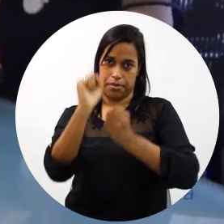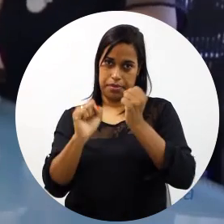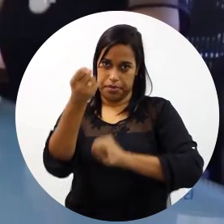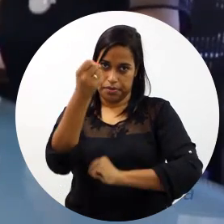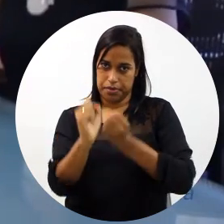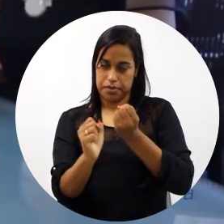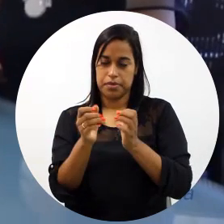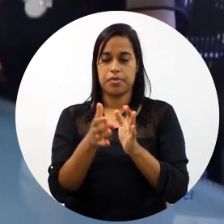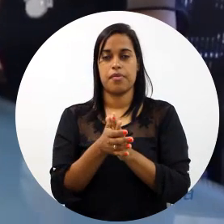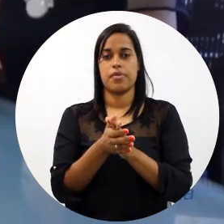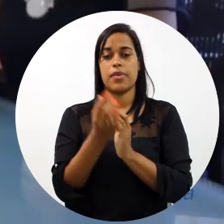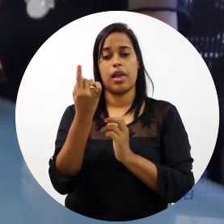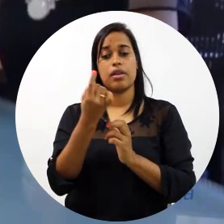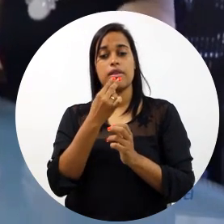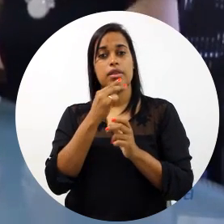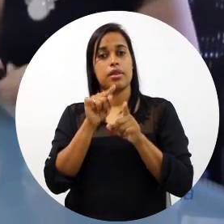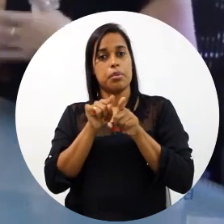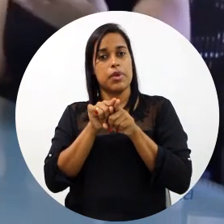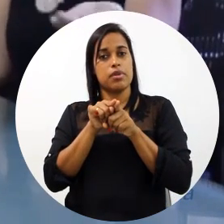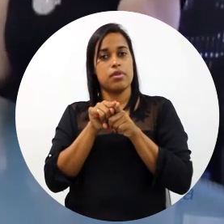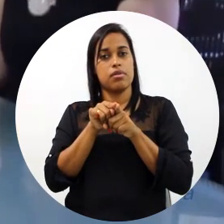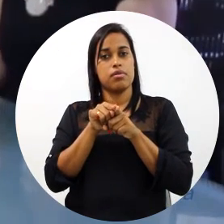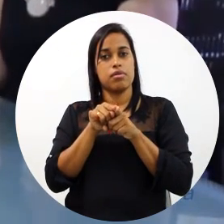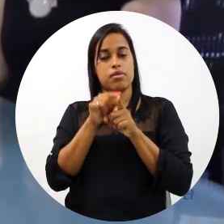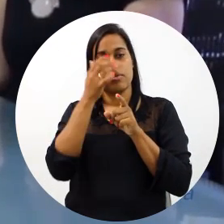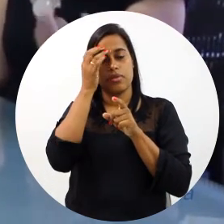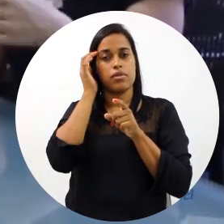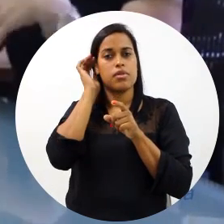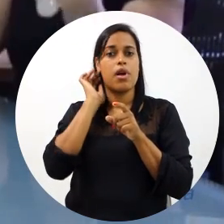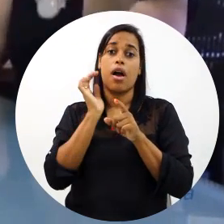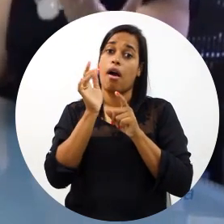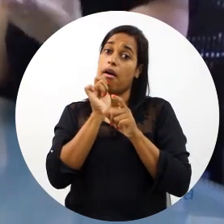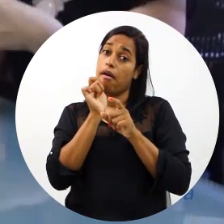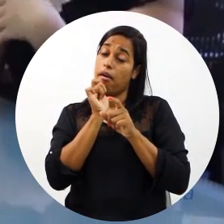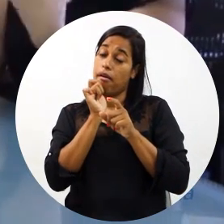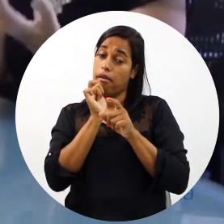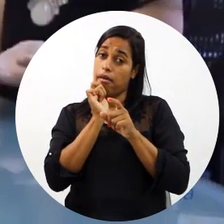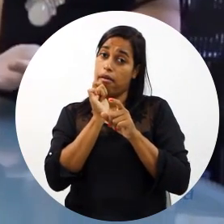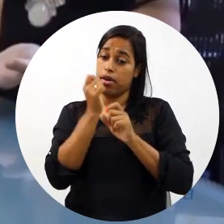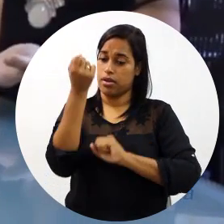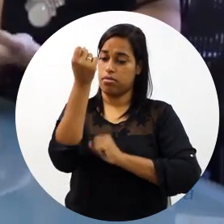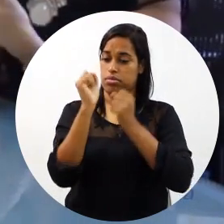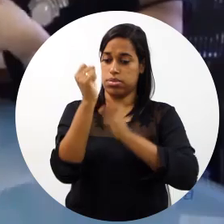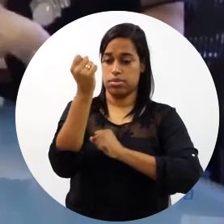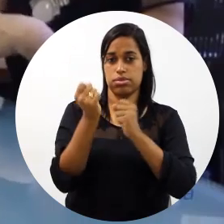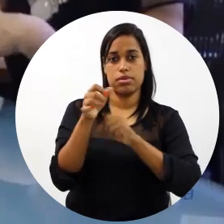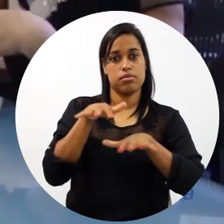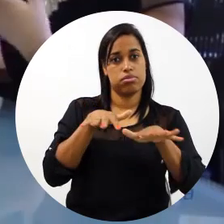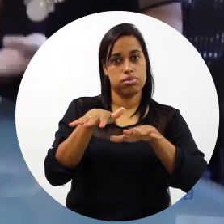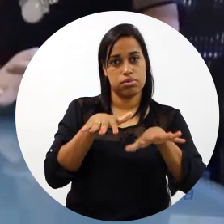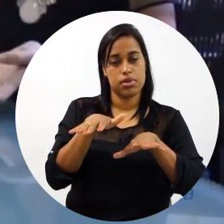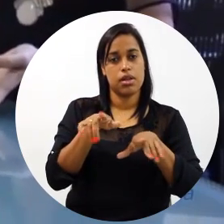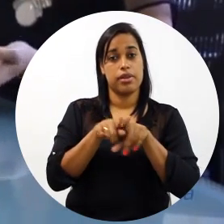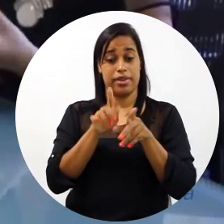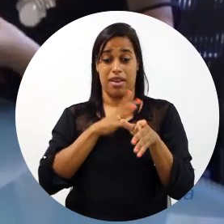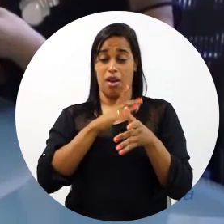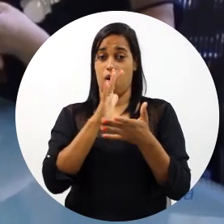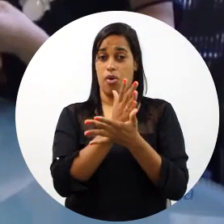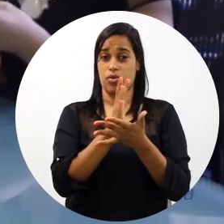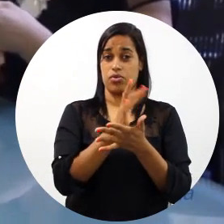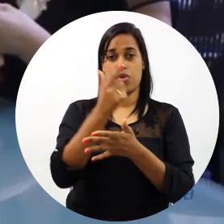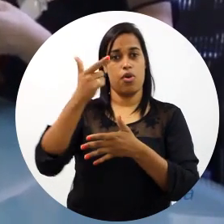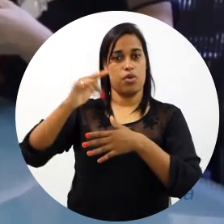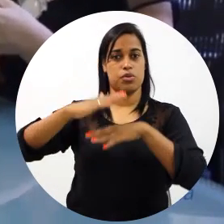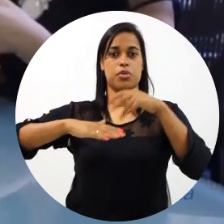E daí, em um determinado momento, nós vamos passando, ora, estava em construção, tinha outros funcionários de prestadoras de